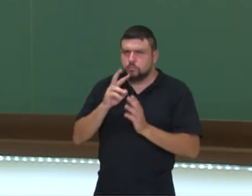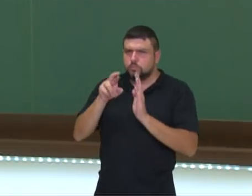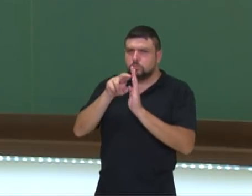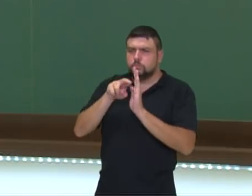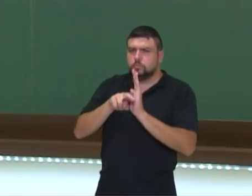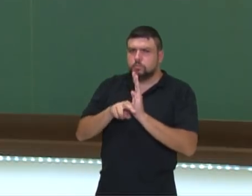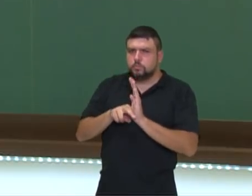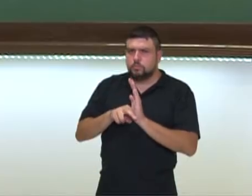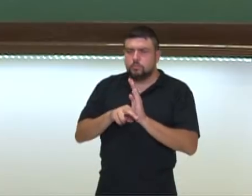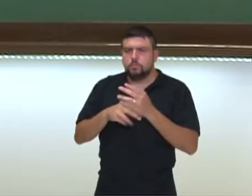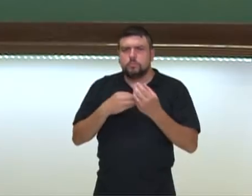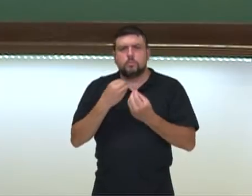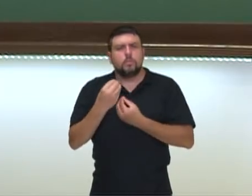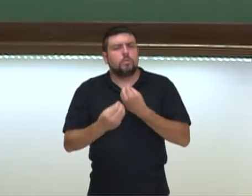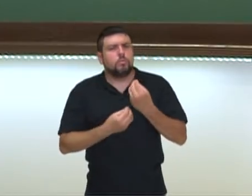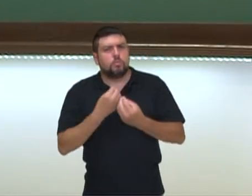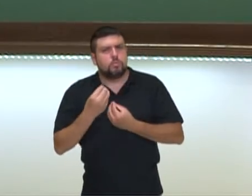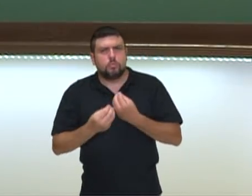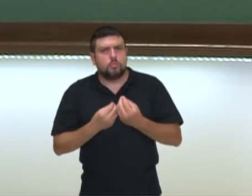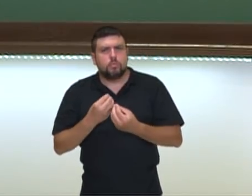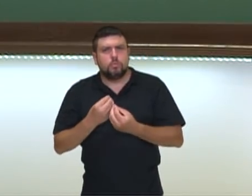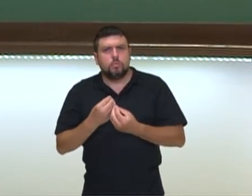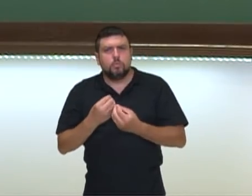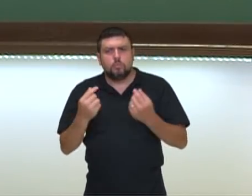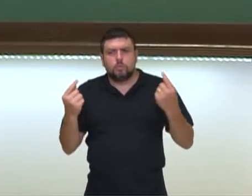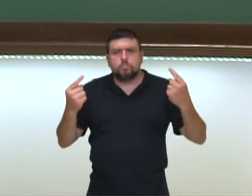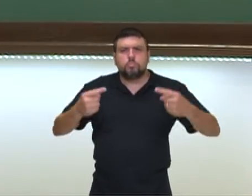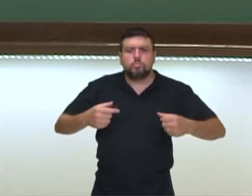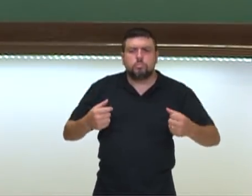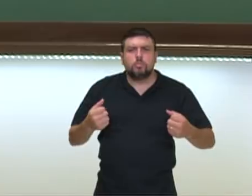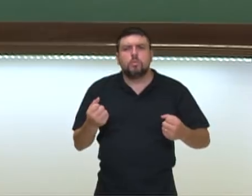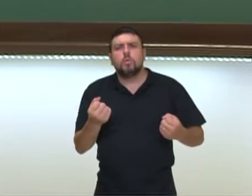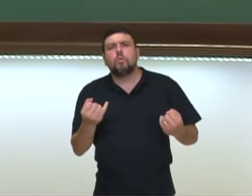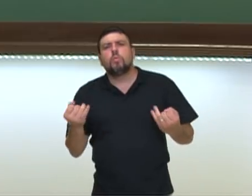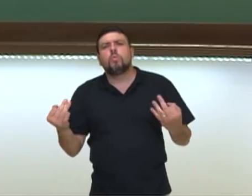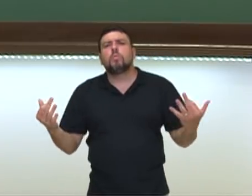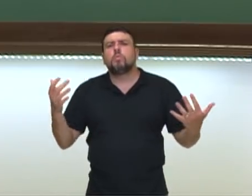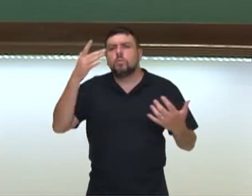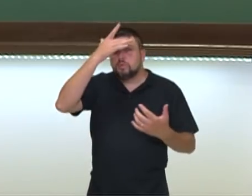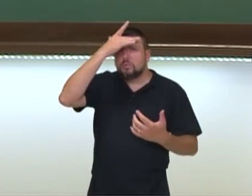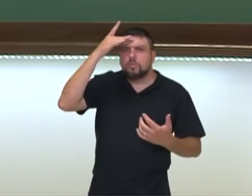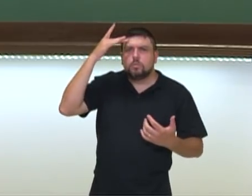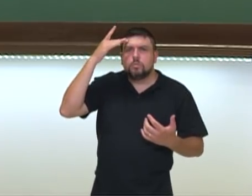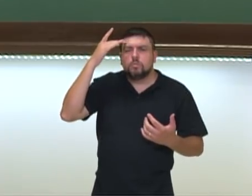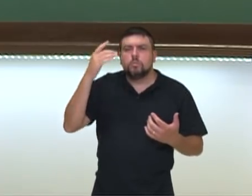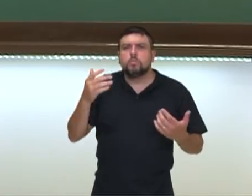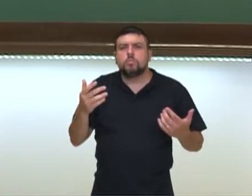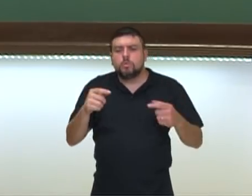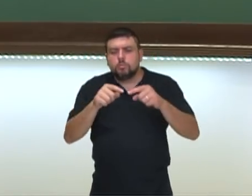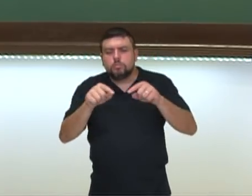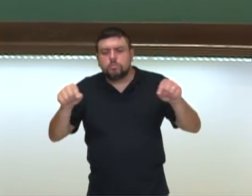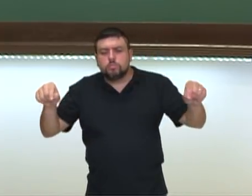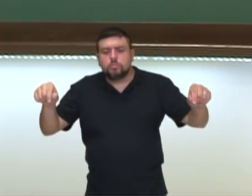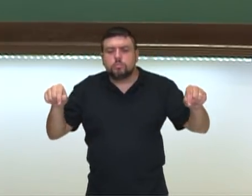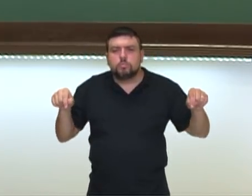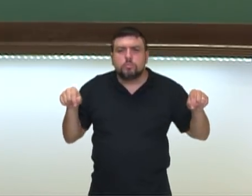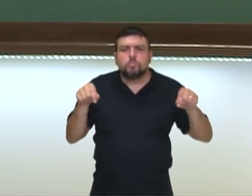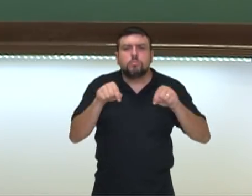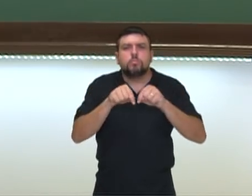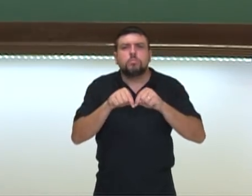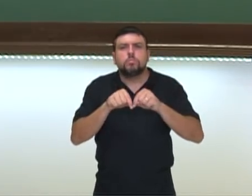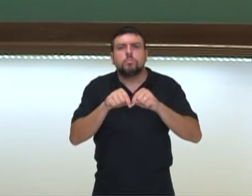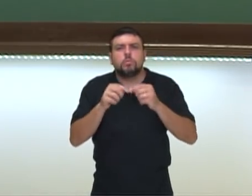se joga? Como que se pratica? Quantos jogadores tem? Quais são os equipamentos que são utilizados? Qual que é o tamanho da quadra? Qual que é a altura da